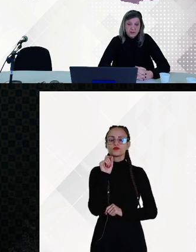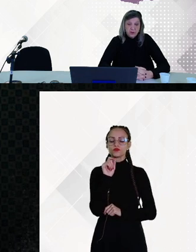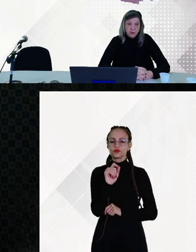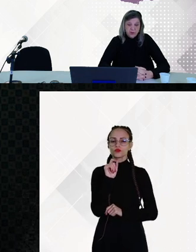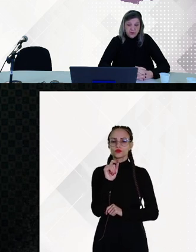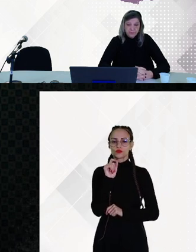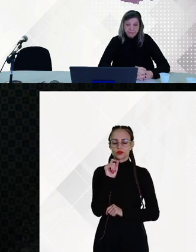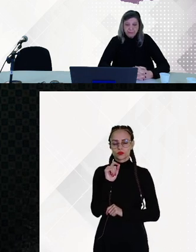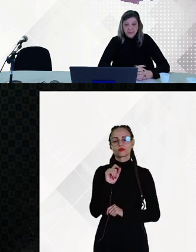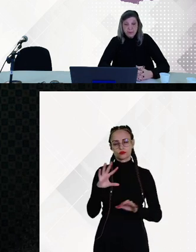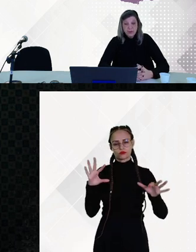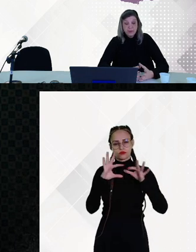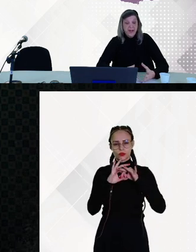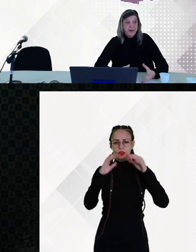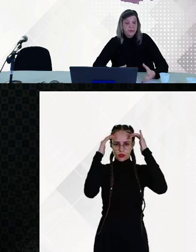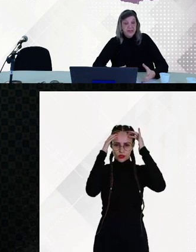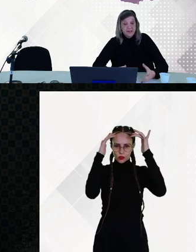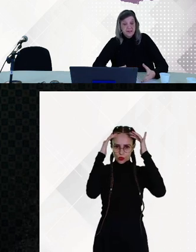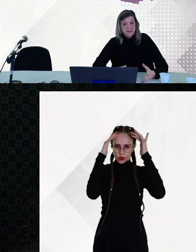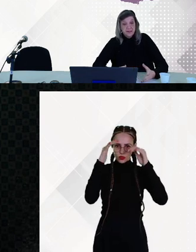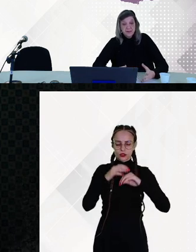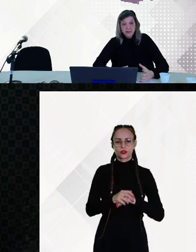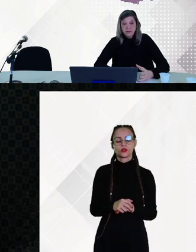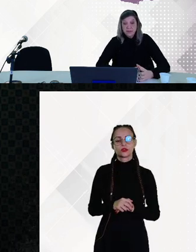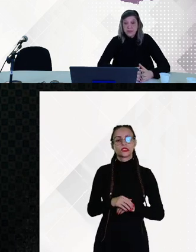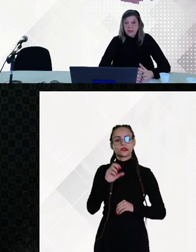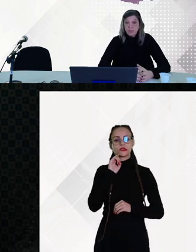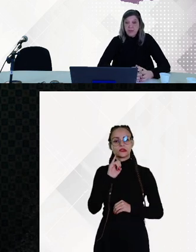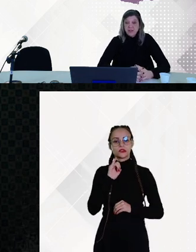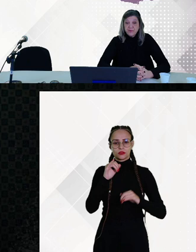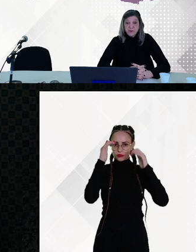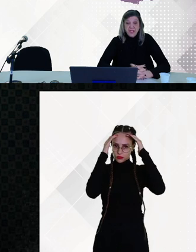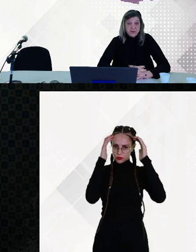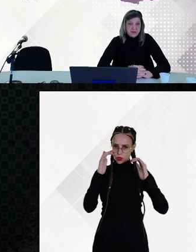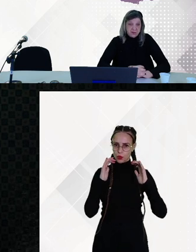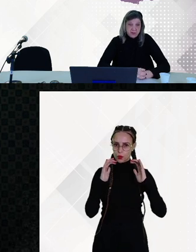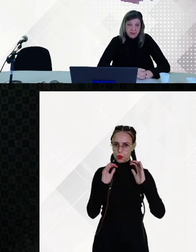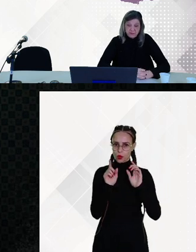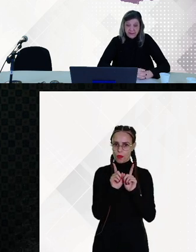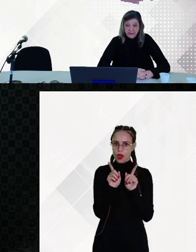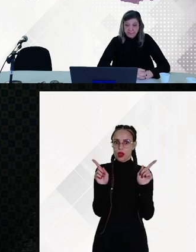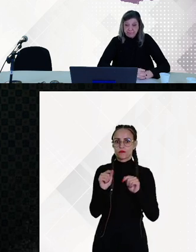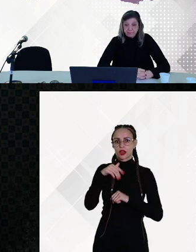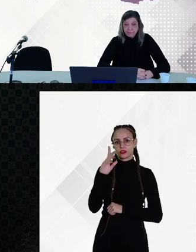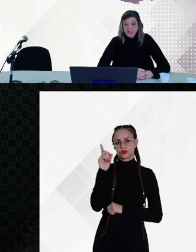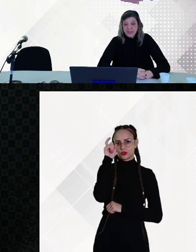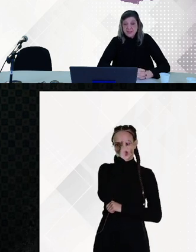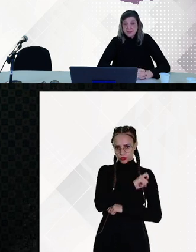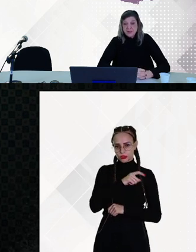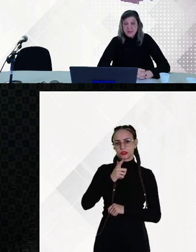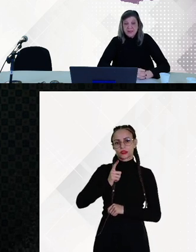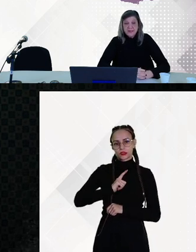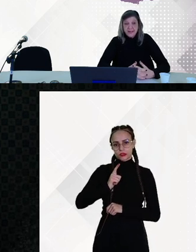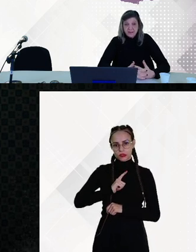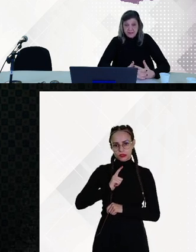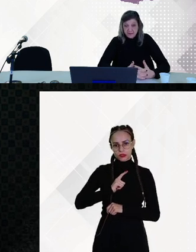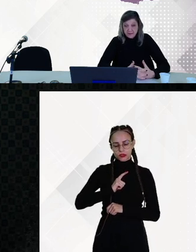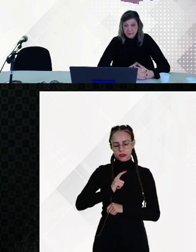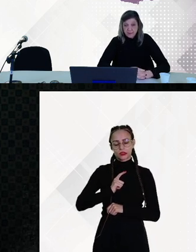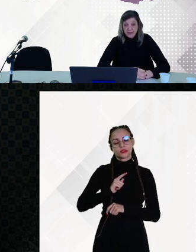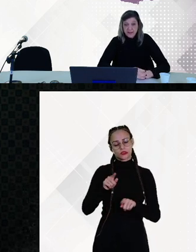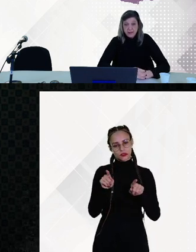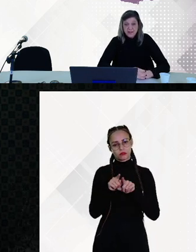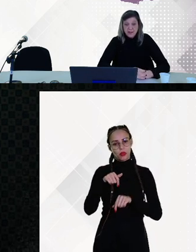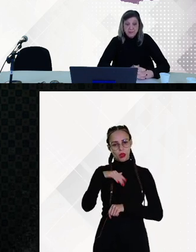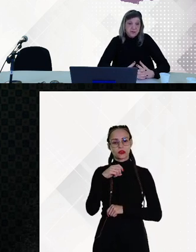do dano neurológico. Quanto maior for essa extensão, mais dificuldade esse estudante vai ter. E as lesões mais extensas,